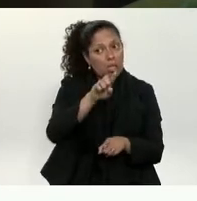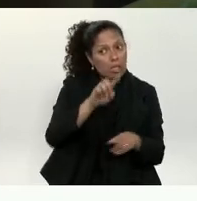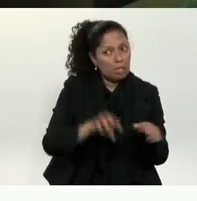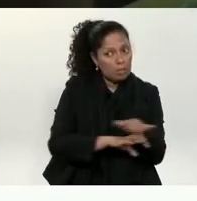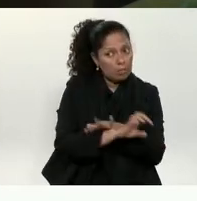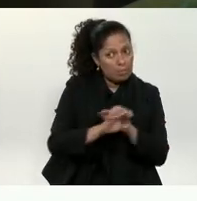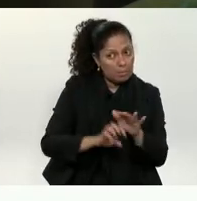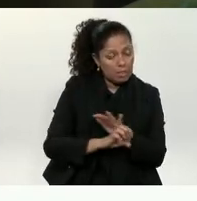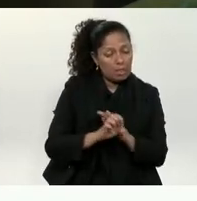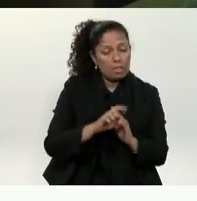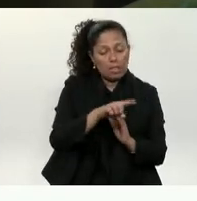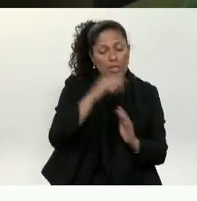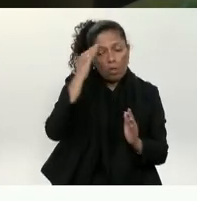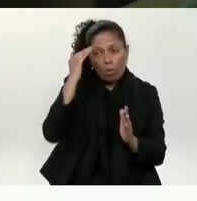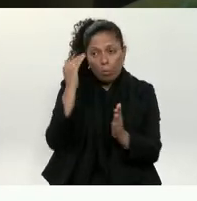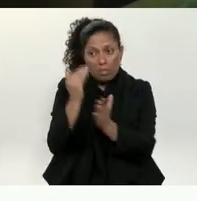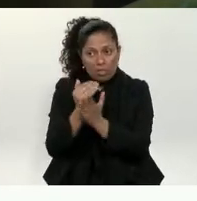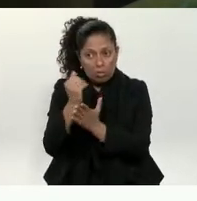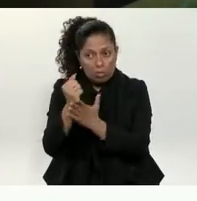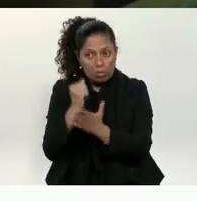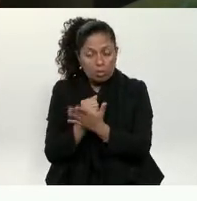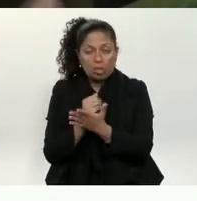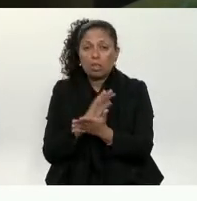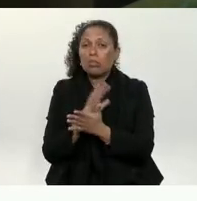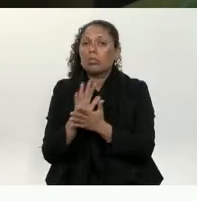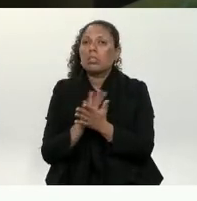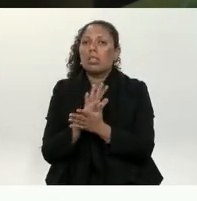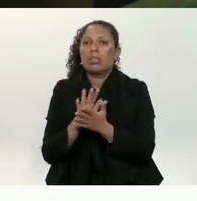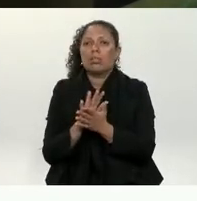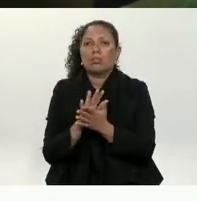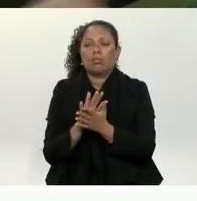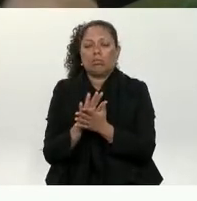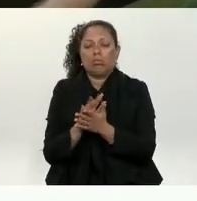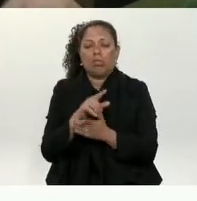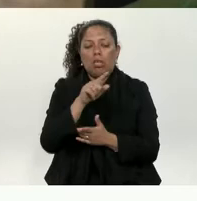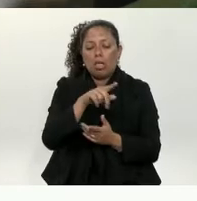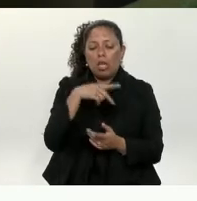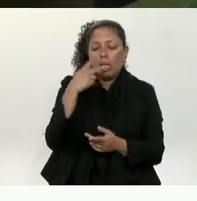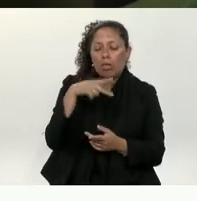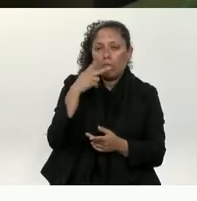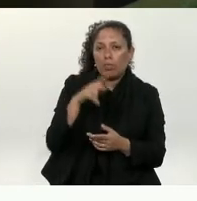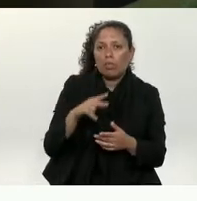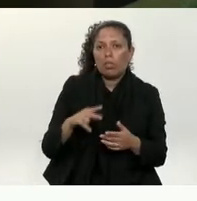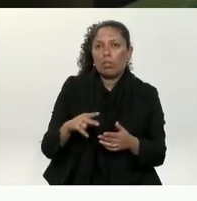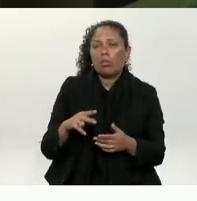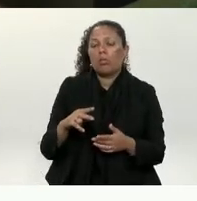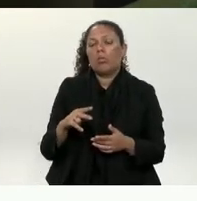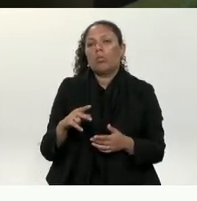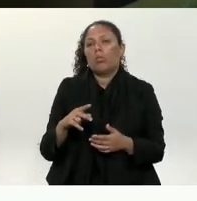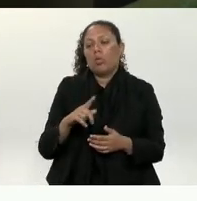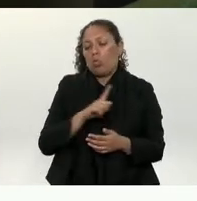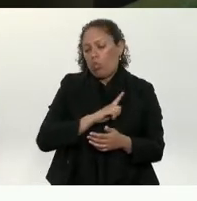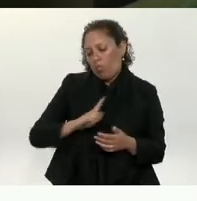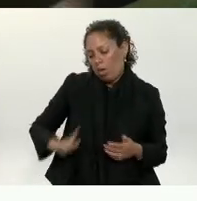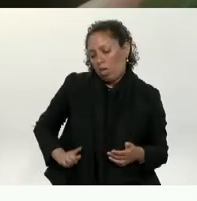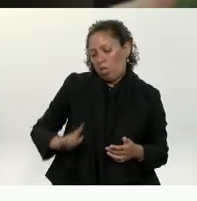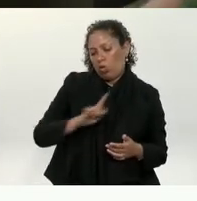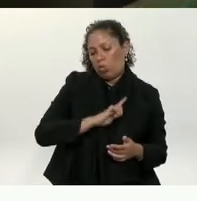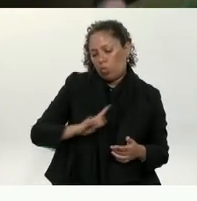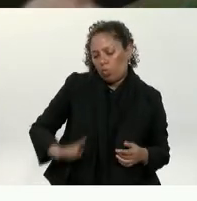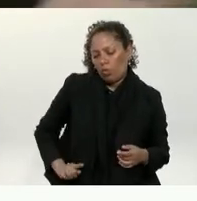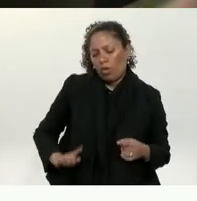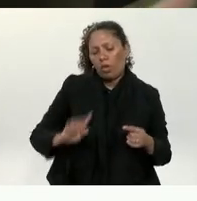E terceiro, porque ficou muito vago essa questão quando ela disse governo. Prefiro acreditar que essa autorização tenha sido do